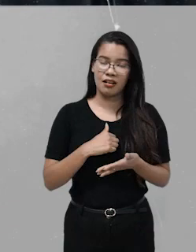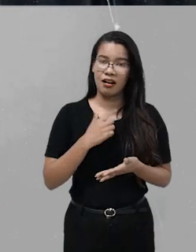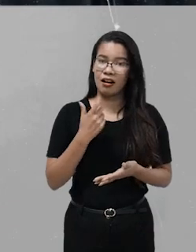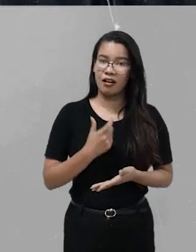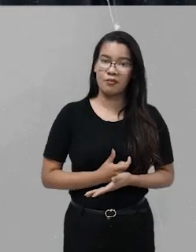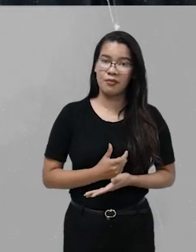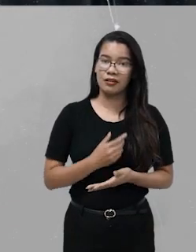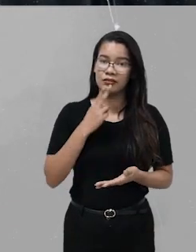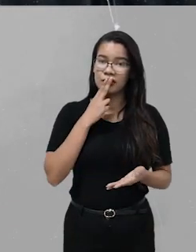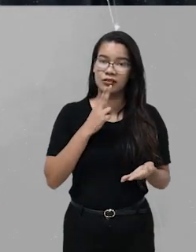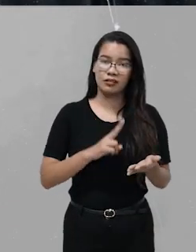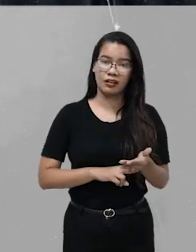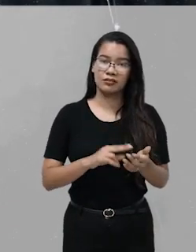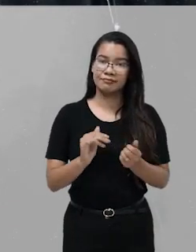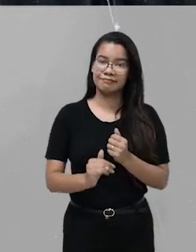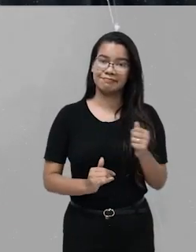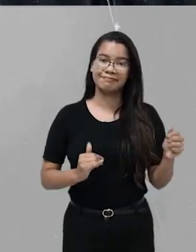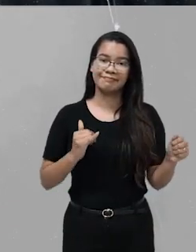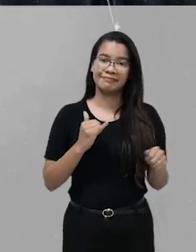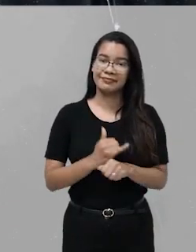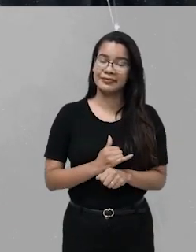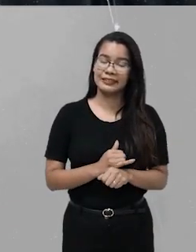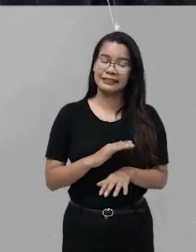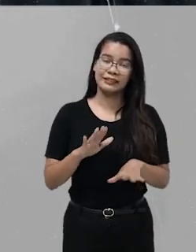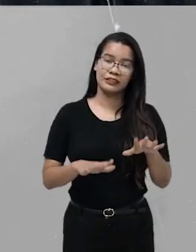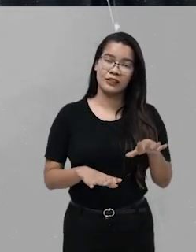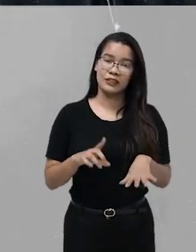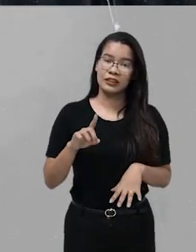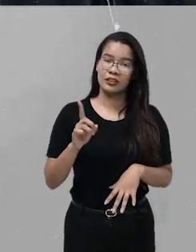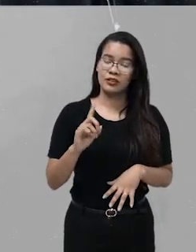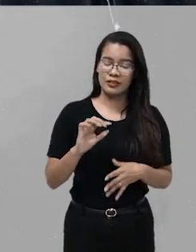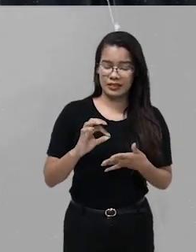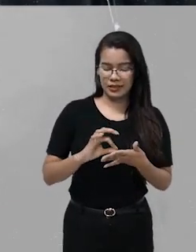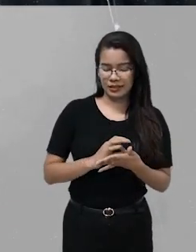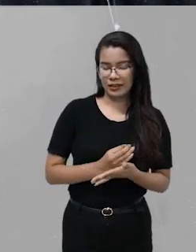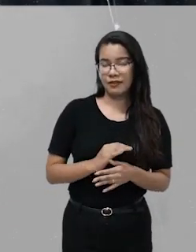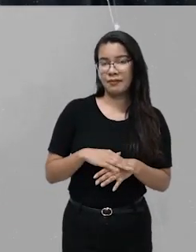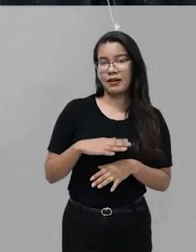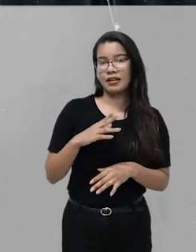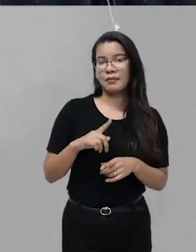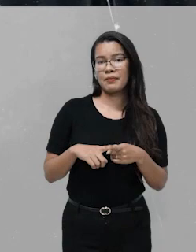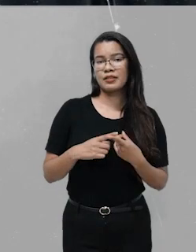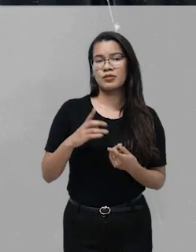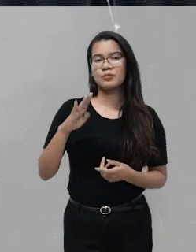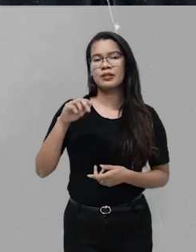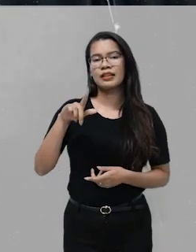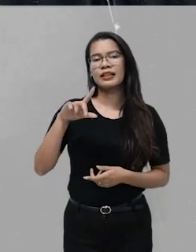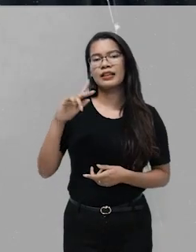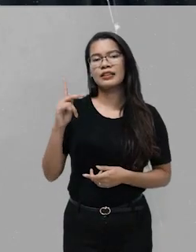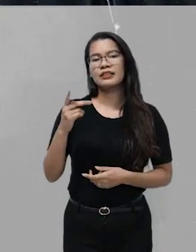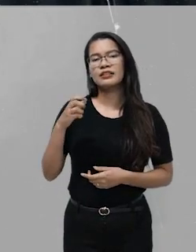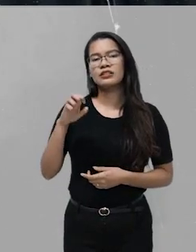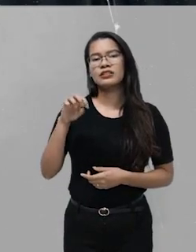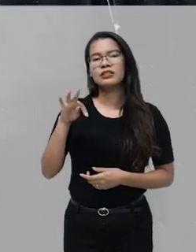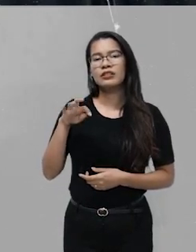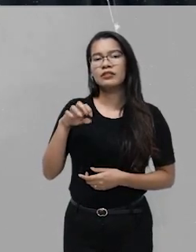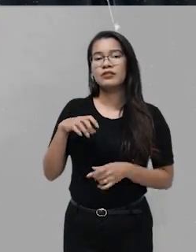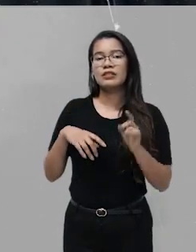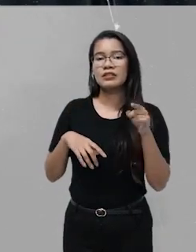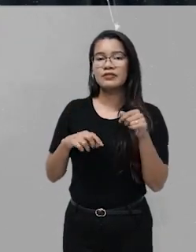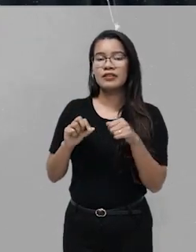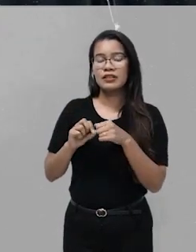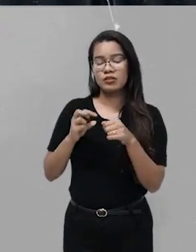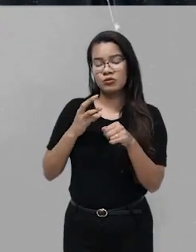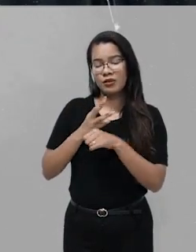carta eletrônica. Então, você envia carta. Talvez você não escreva mais. Ei, Cacau, e bilhete? Quem é que manda bilhete? Você faz